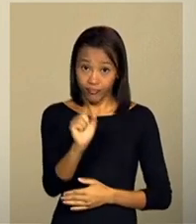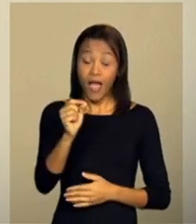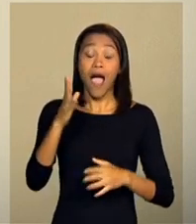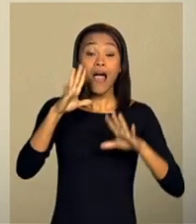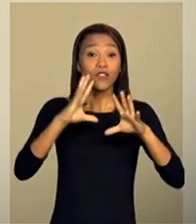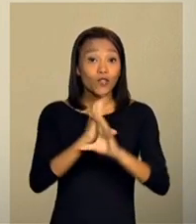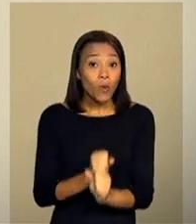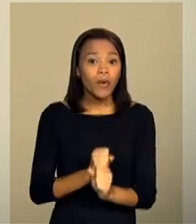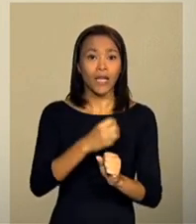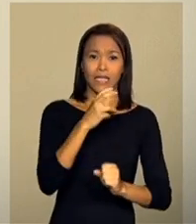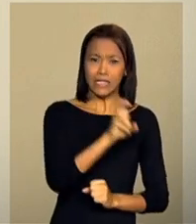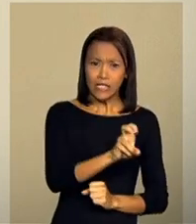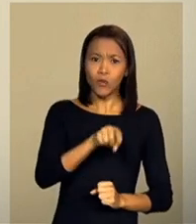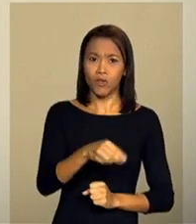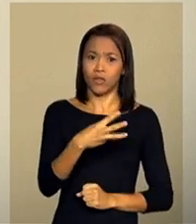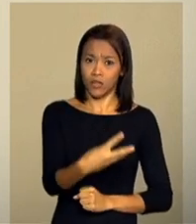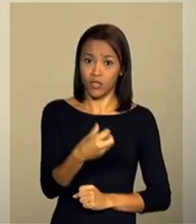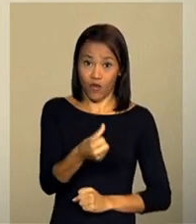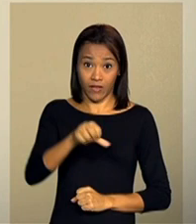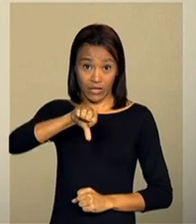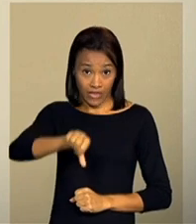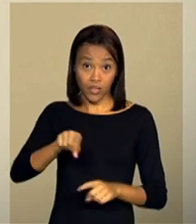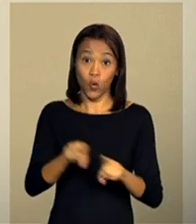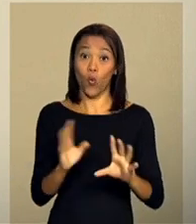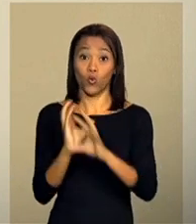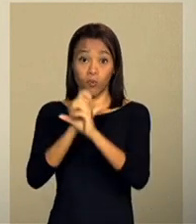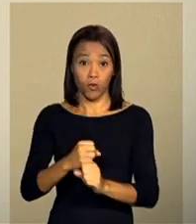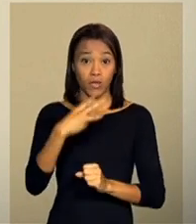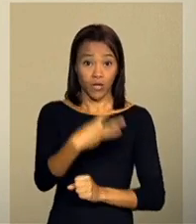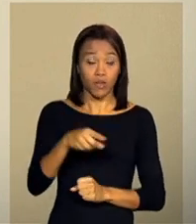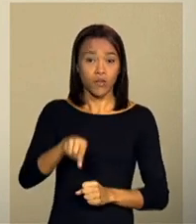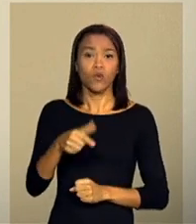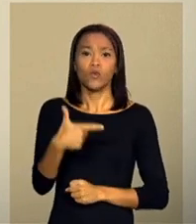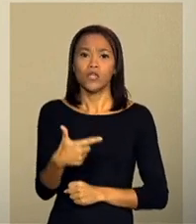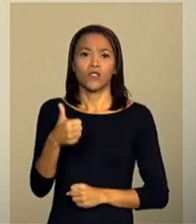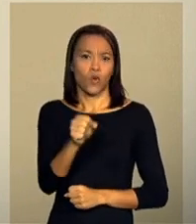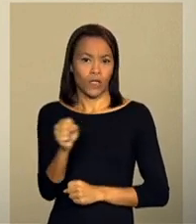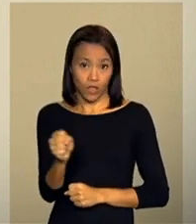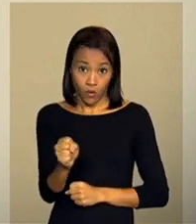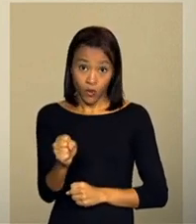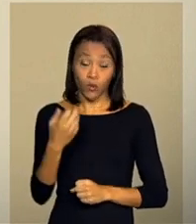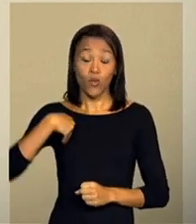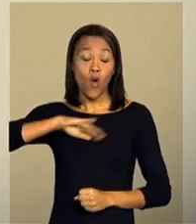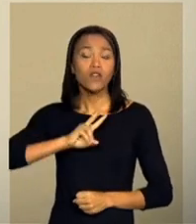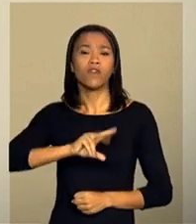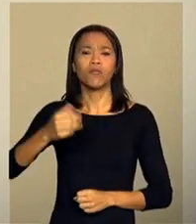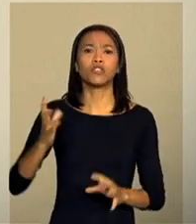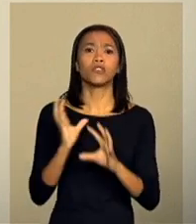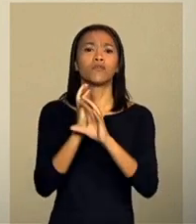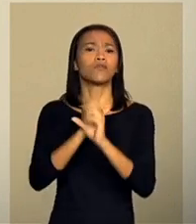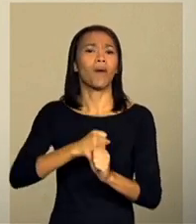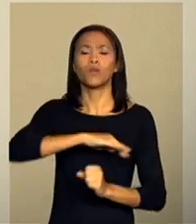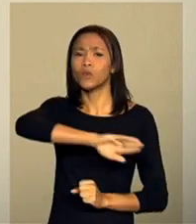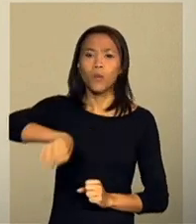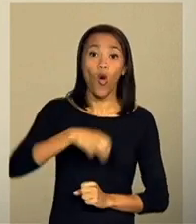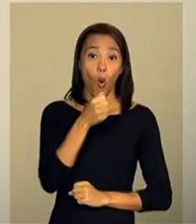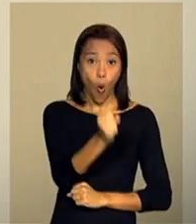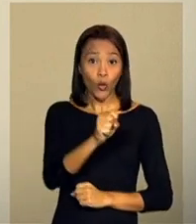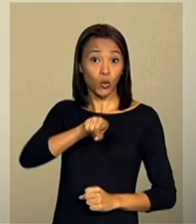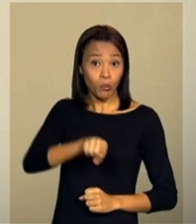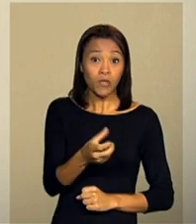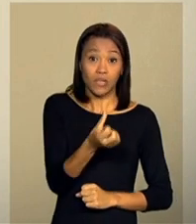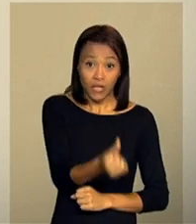as 5.397 creches com as 3.288 nós vamos chegar a